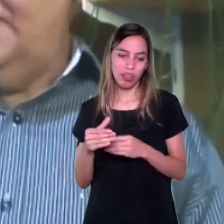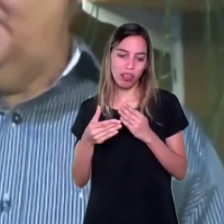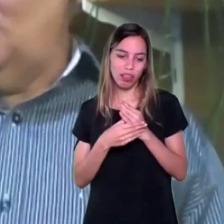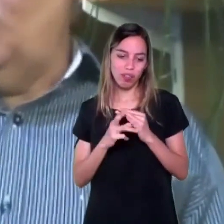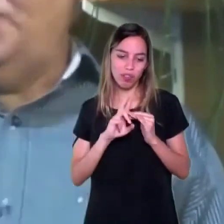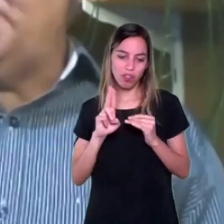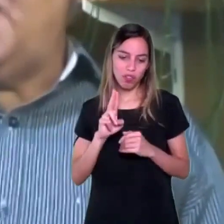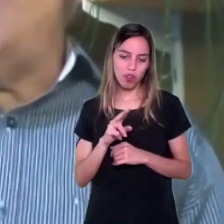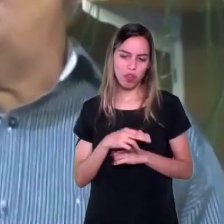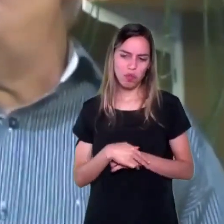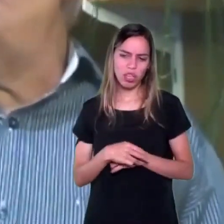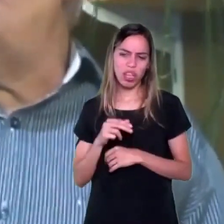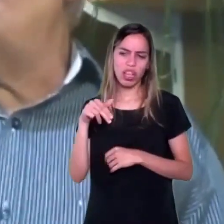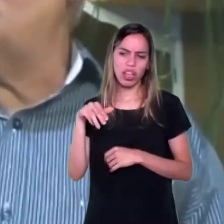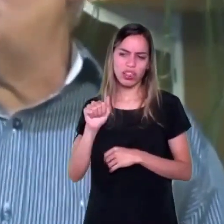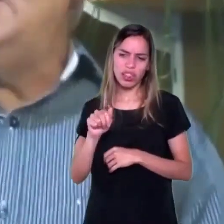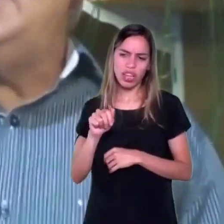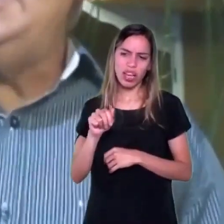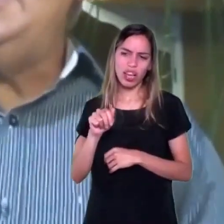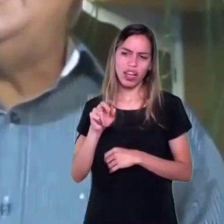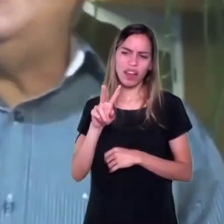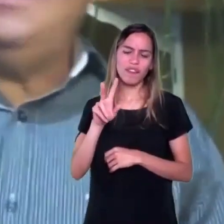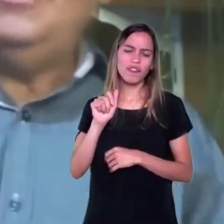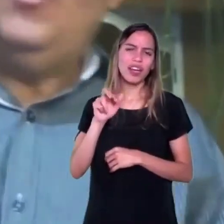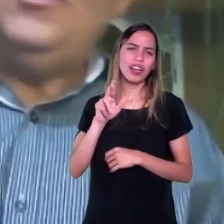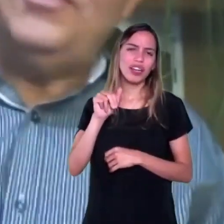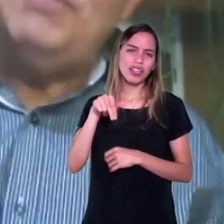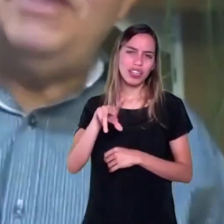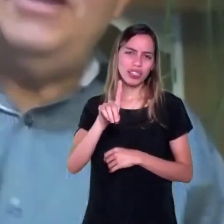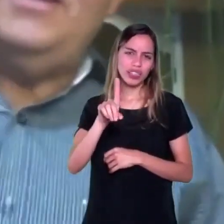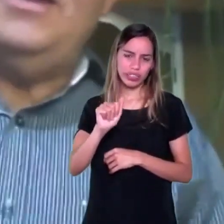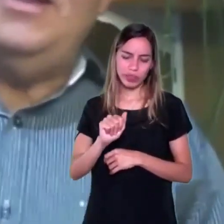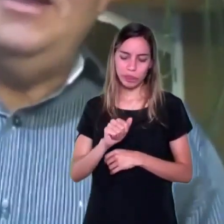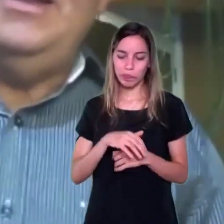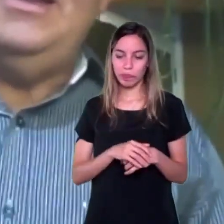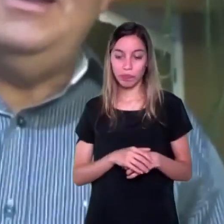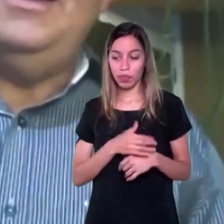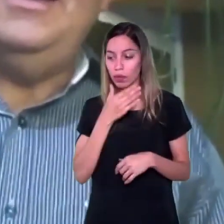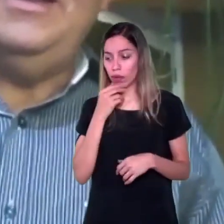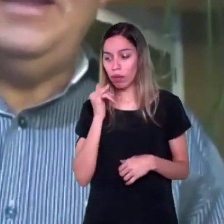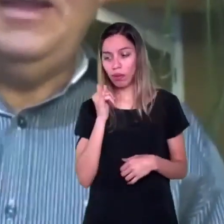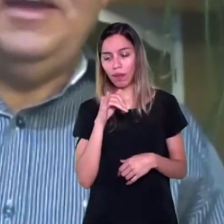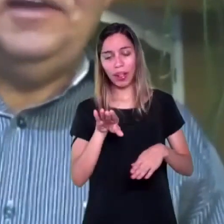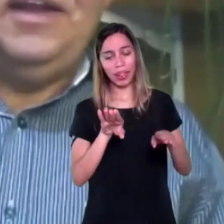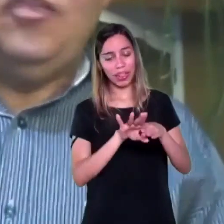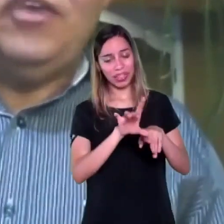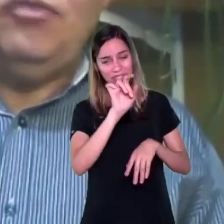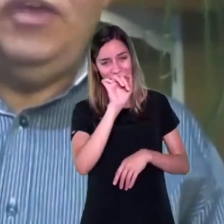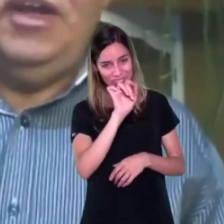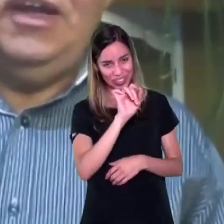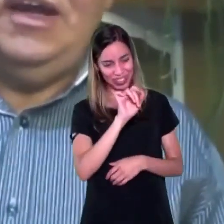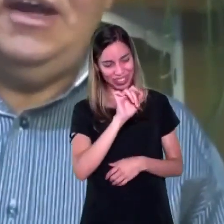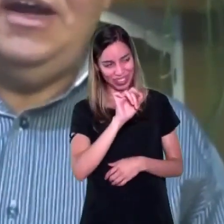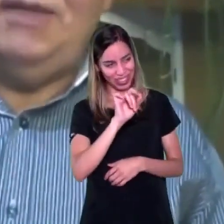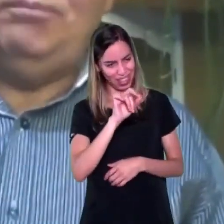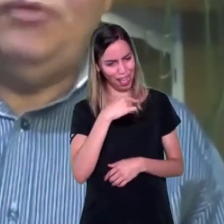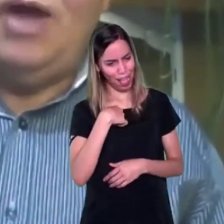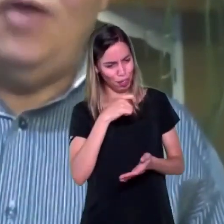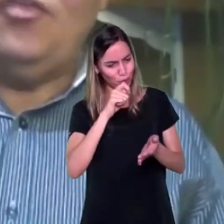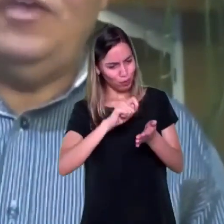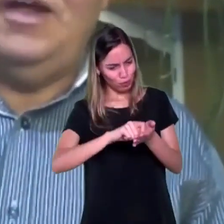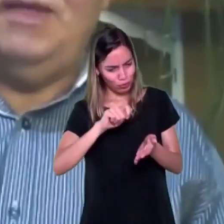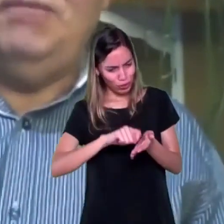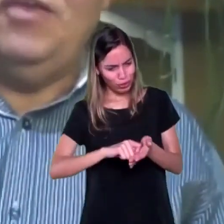Na Varanda com Rubem Braga, um negócio assim. E ele conta também que ele escrevia